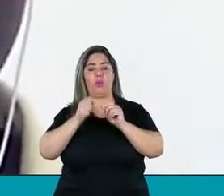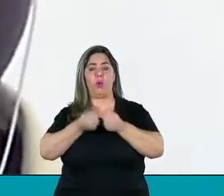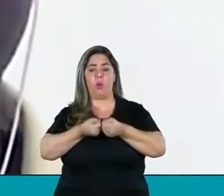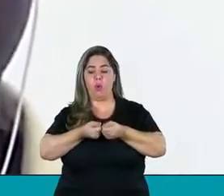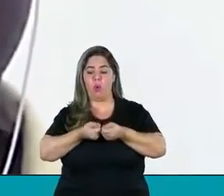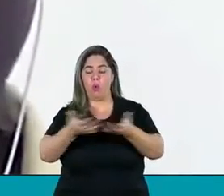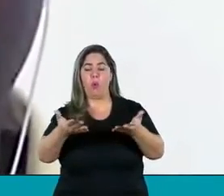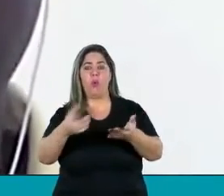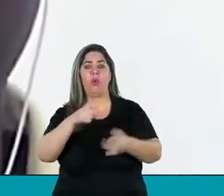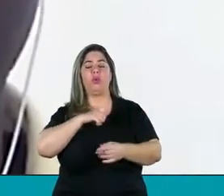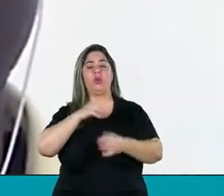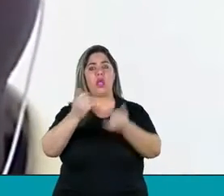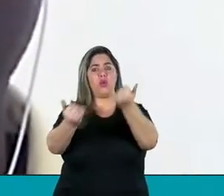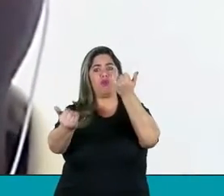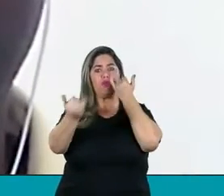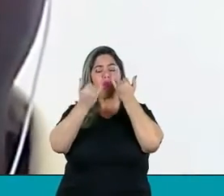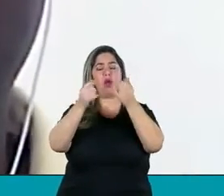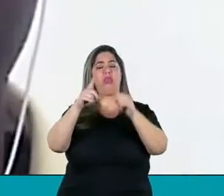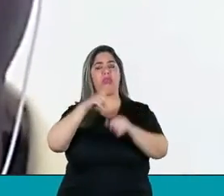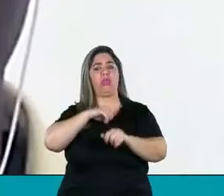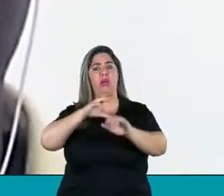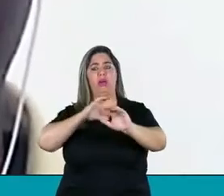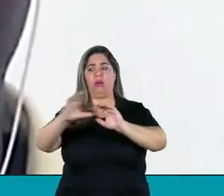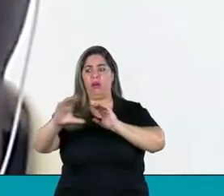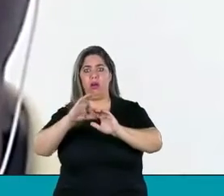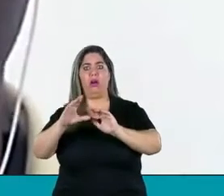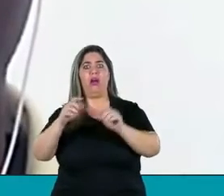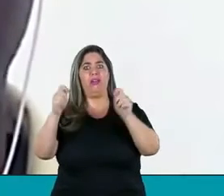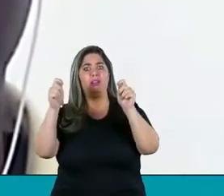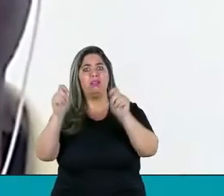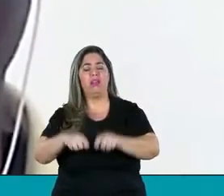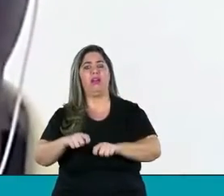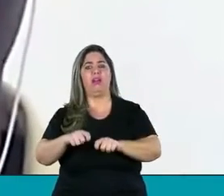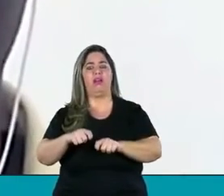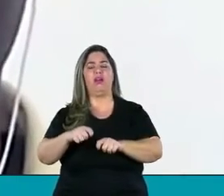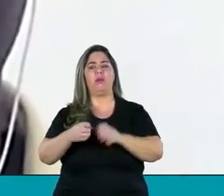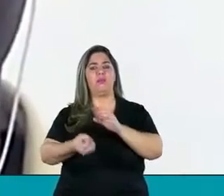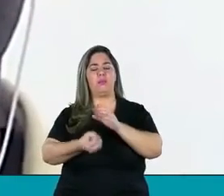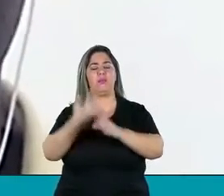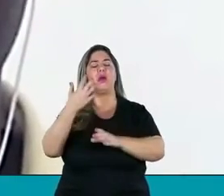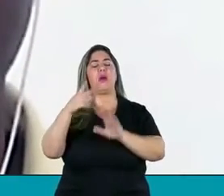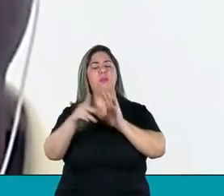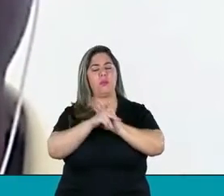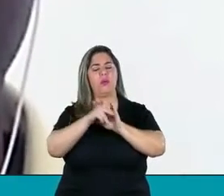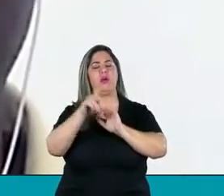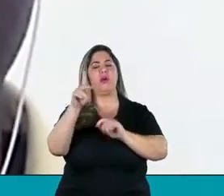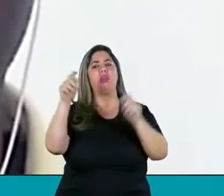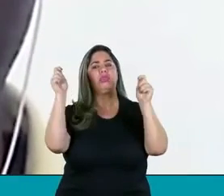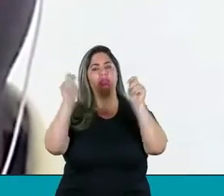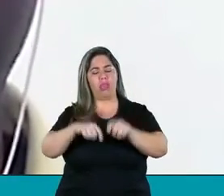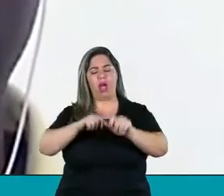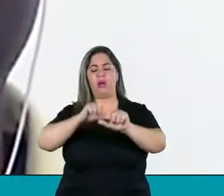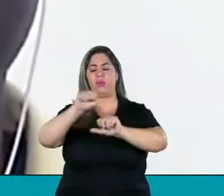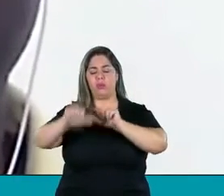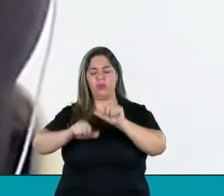da informação, da comunicação, para garantir a sua própria produção, a sua própria regeneração, a